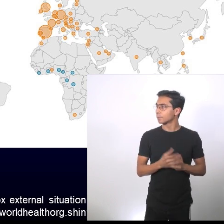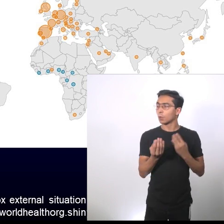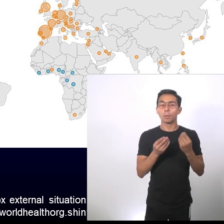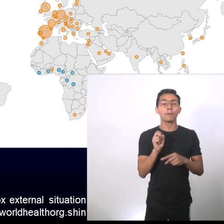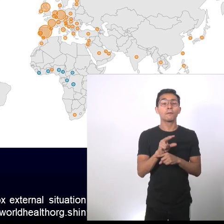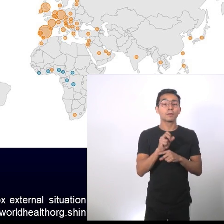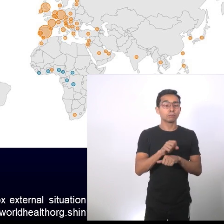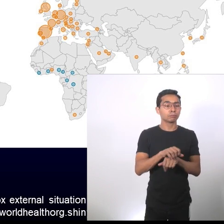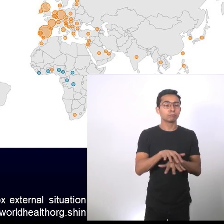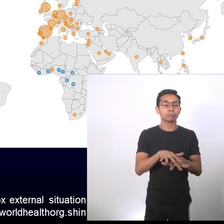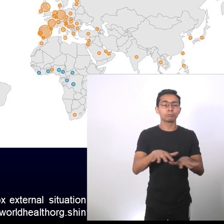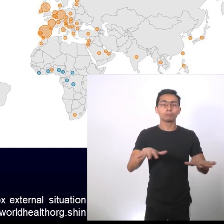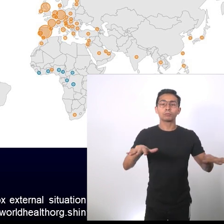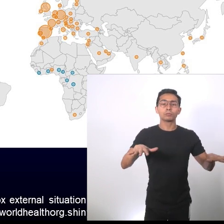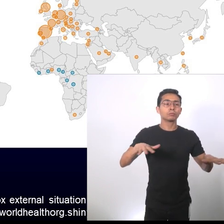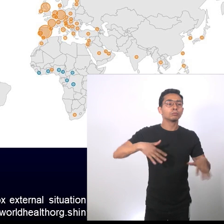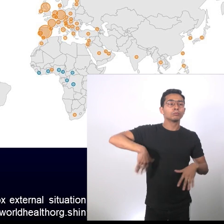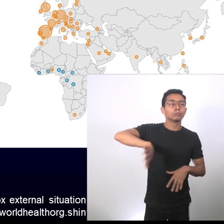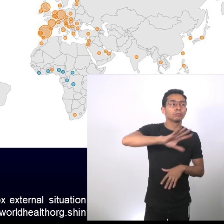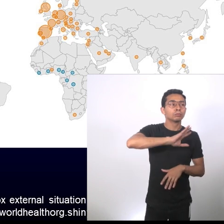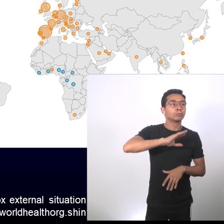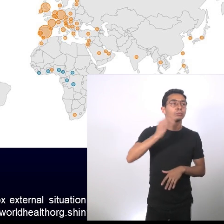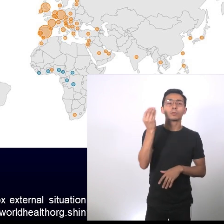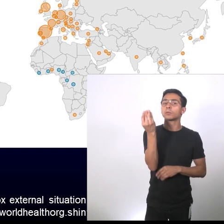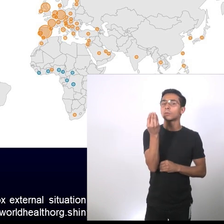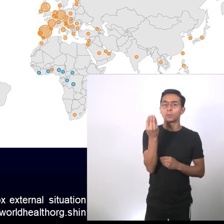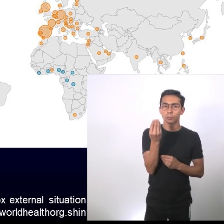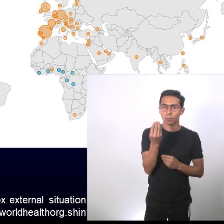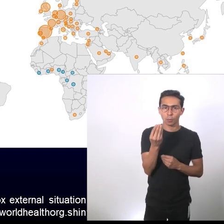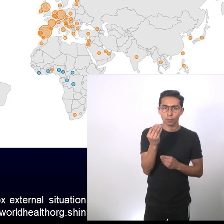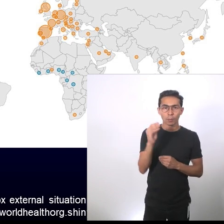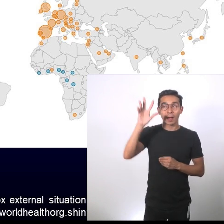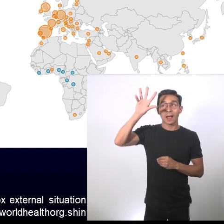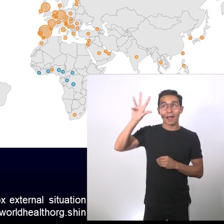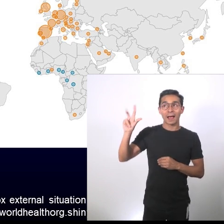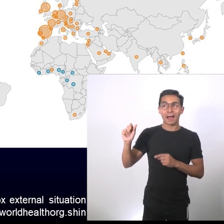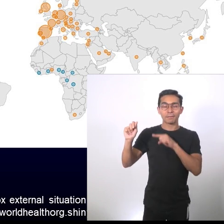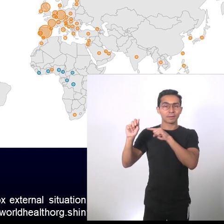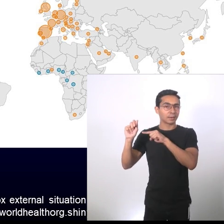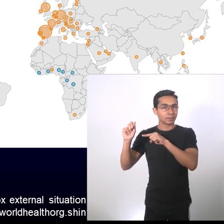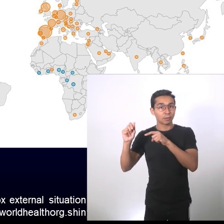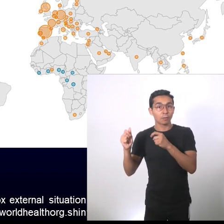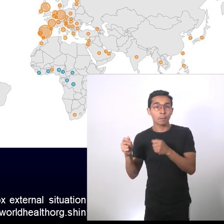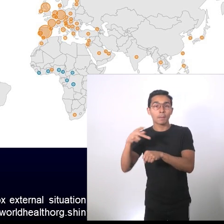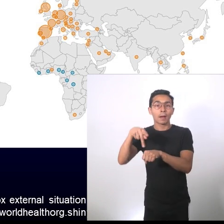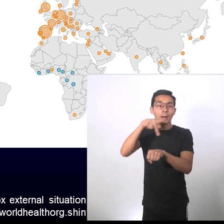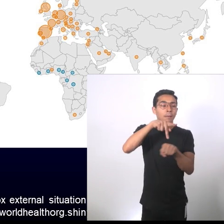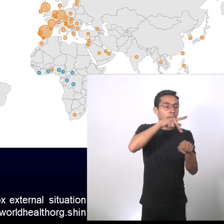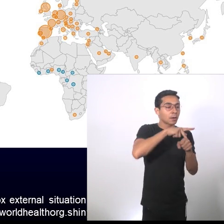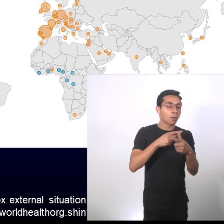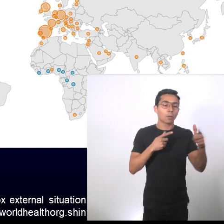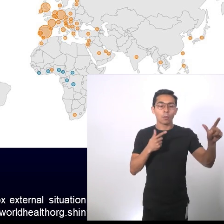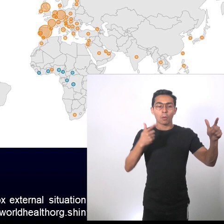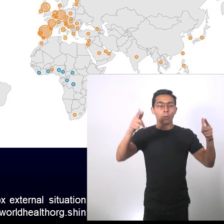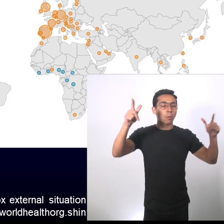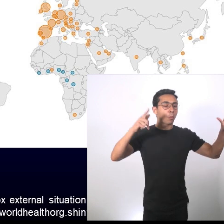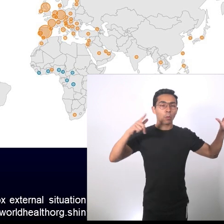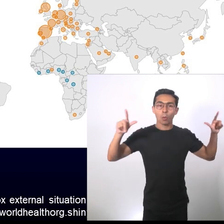circulação deste vírus, né, fora do continente africano. Eu acho que esse é um cenário nunca antes